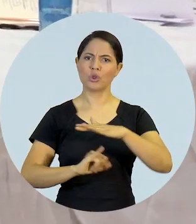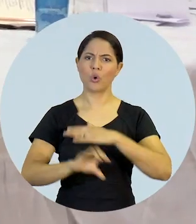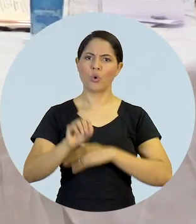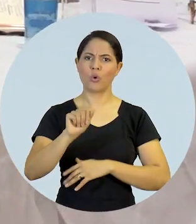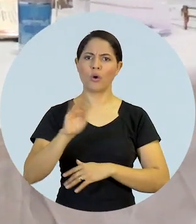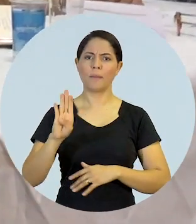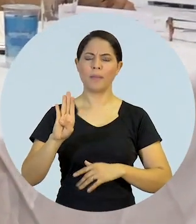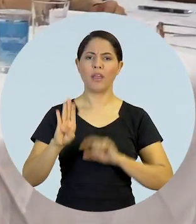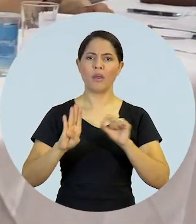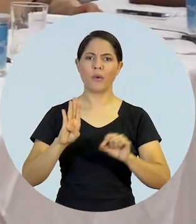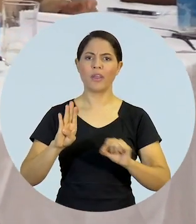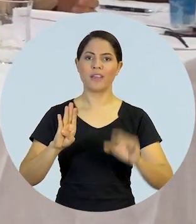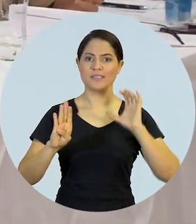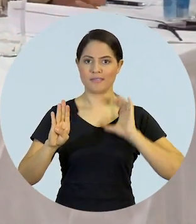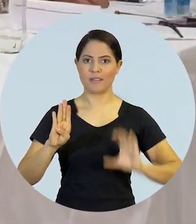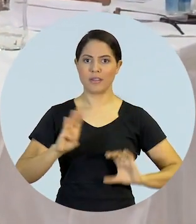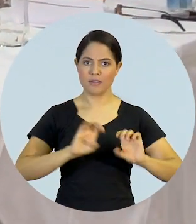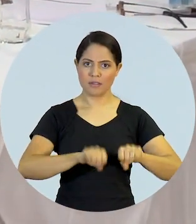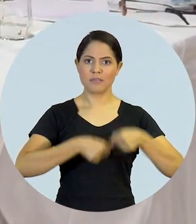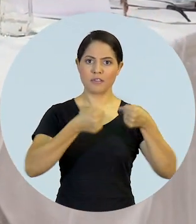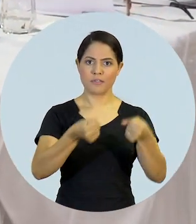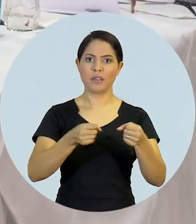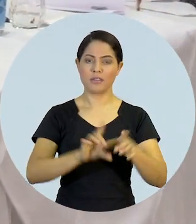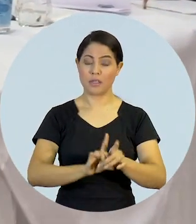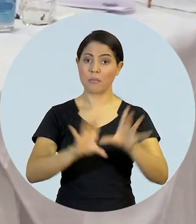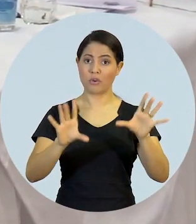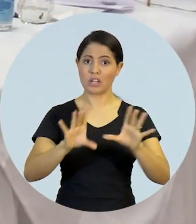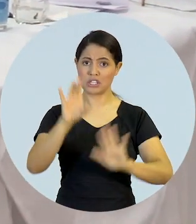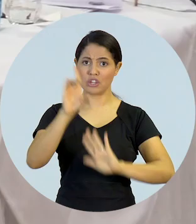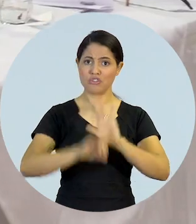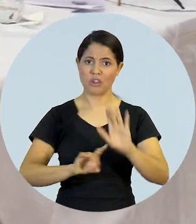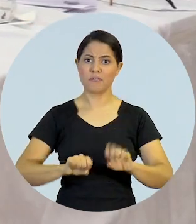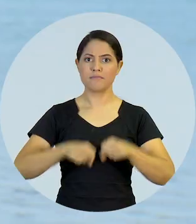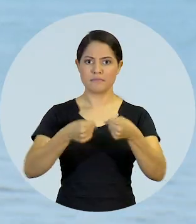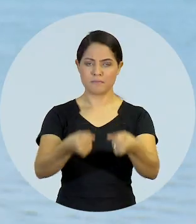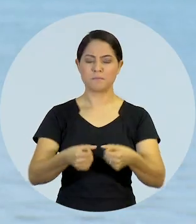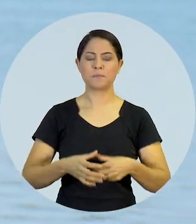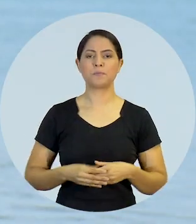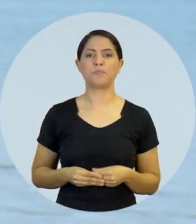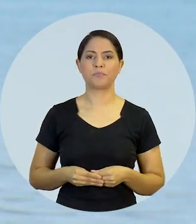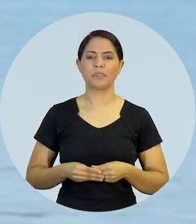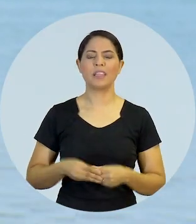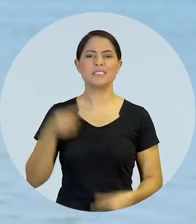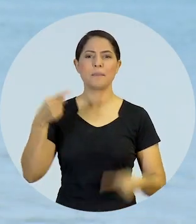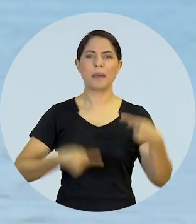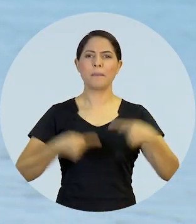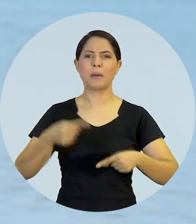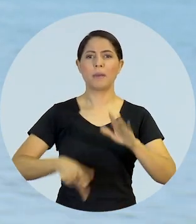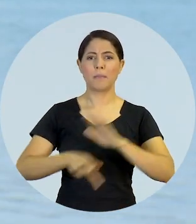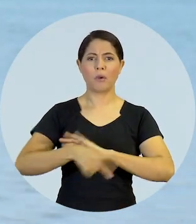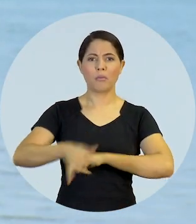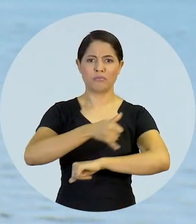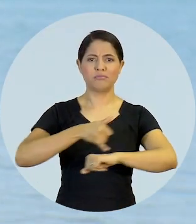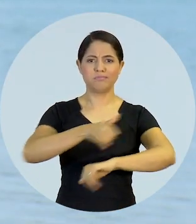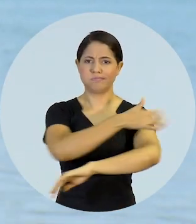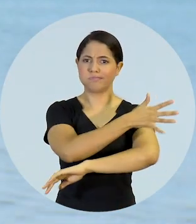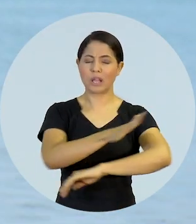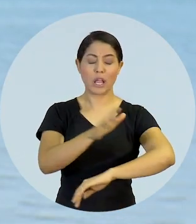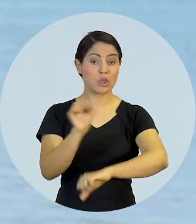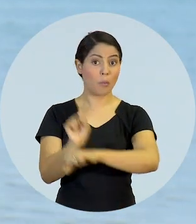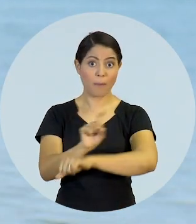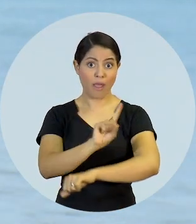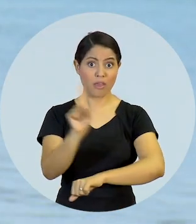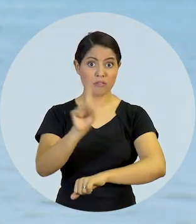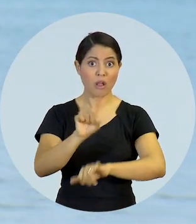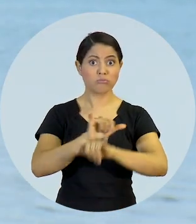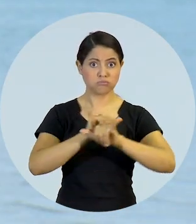Ordem enquanto defensora da cidadania e do Estado Democrático de Direito. O debate sobre as manchas de óleo não param e a